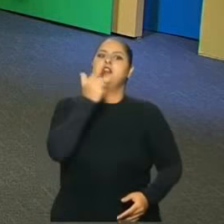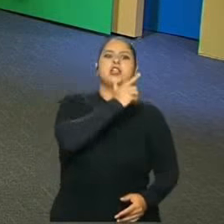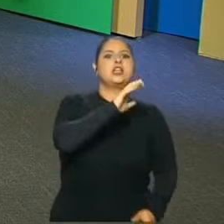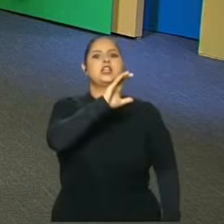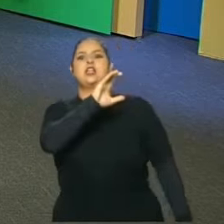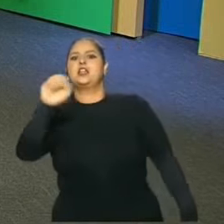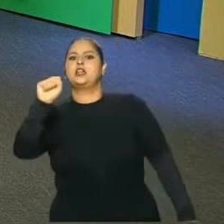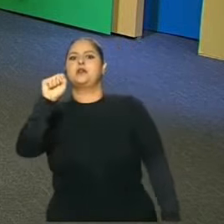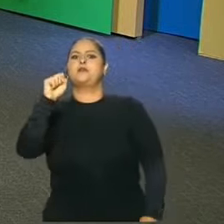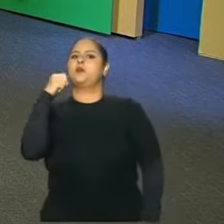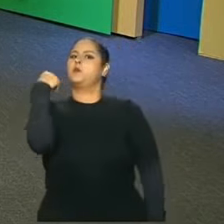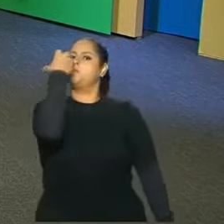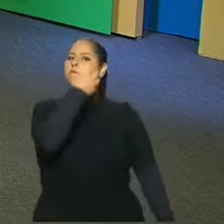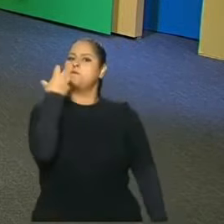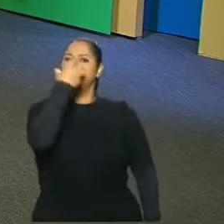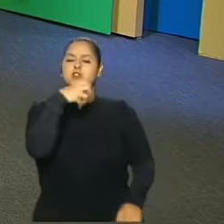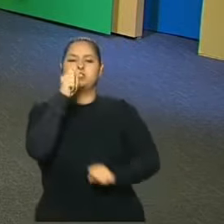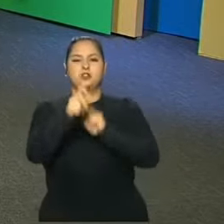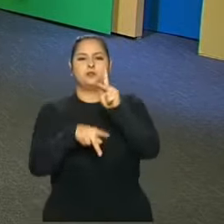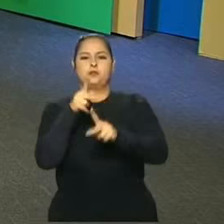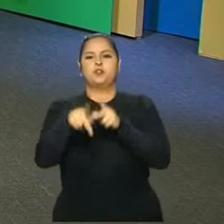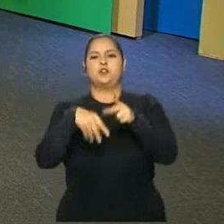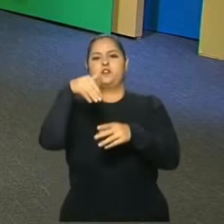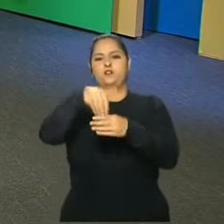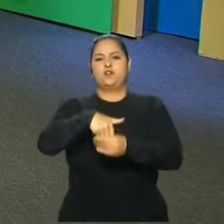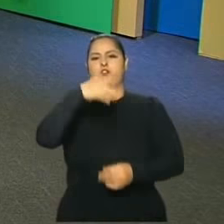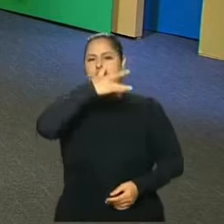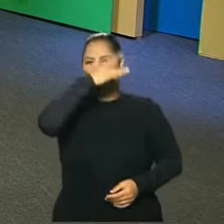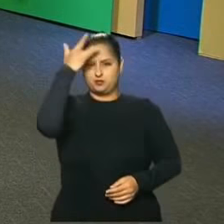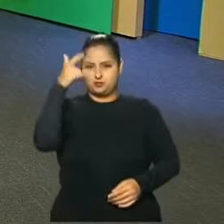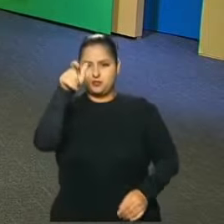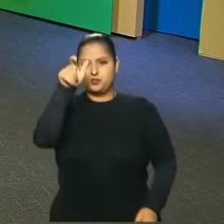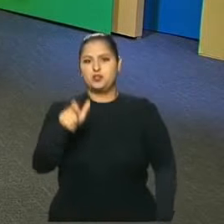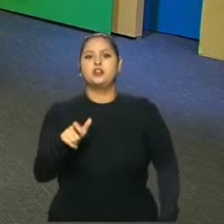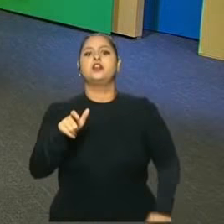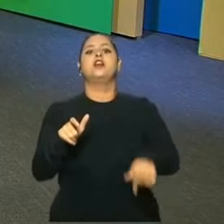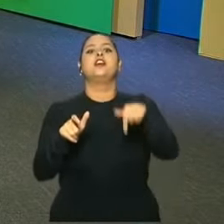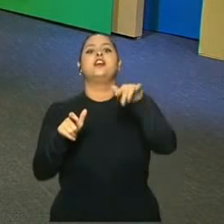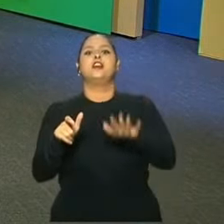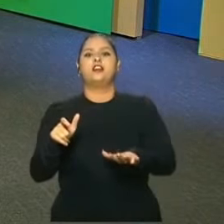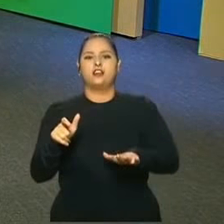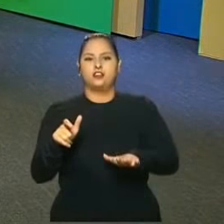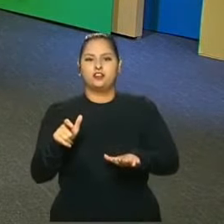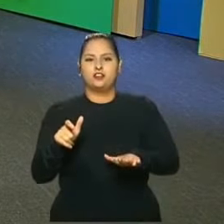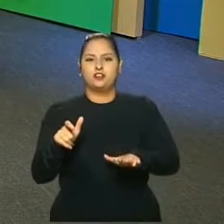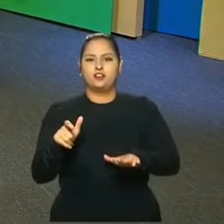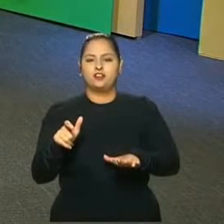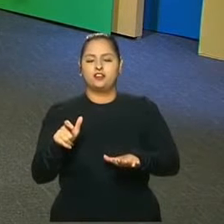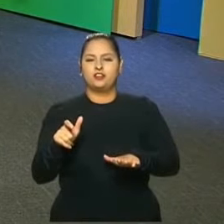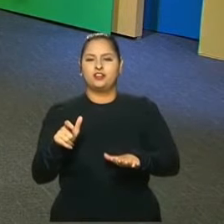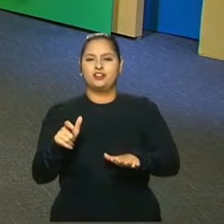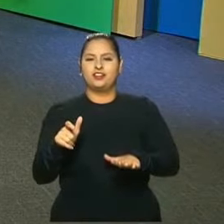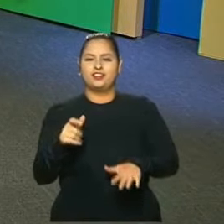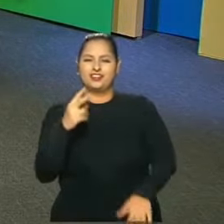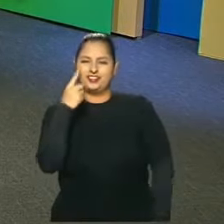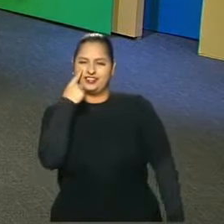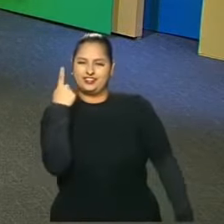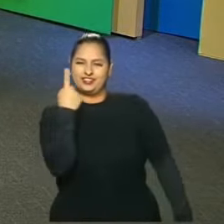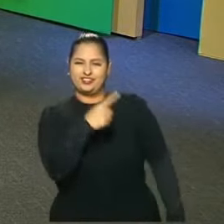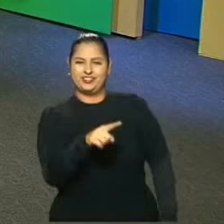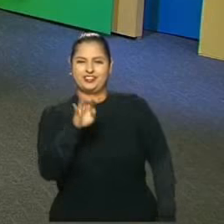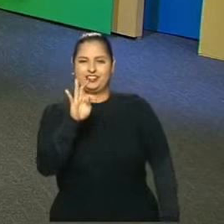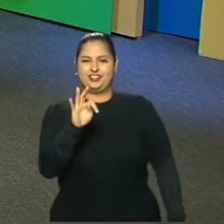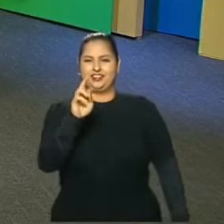Diz aí. Categoria Música Popular, pelo voto do público, é... Quem? Olha aí, Trânsito